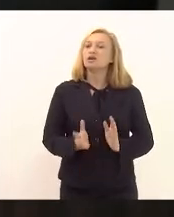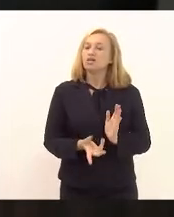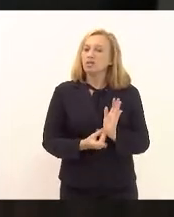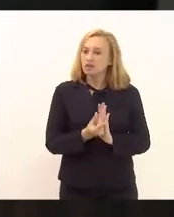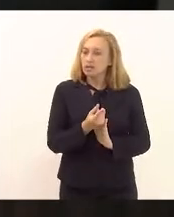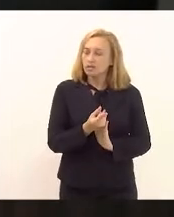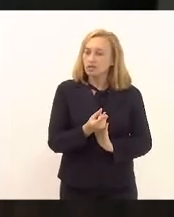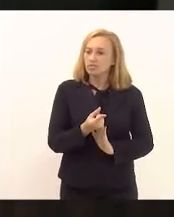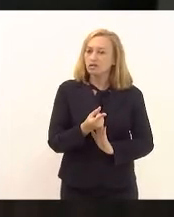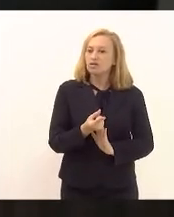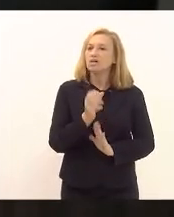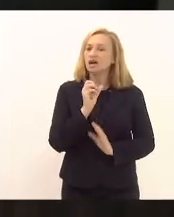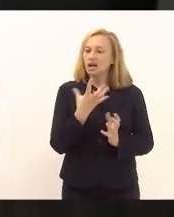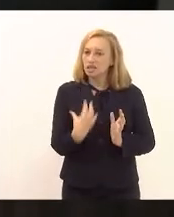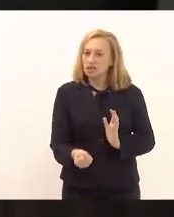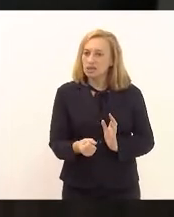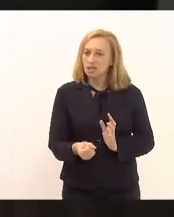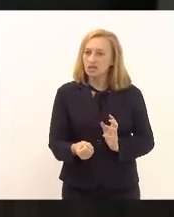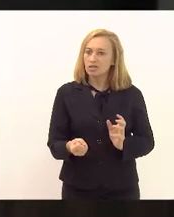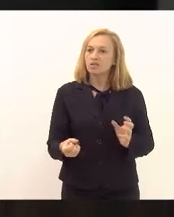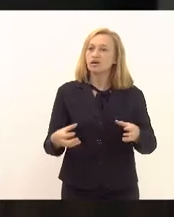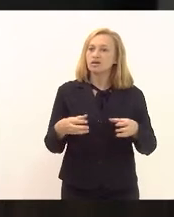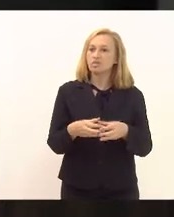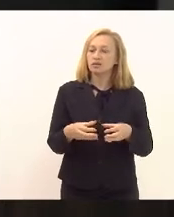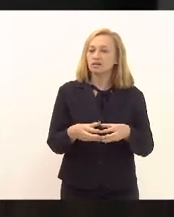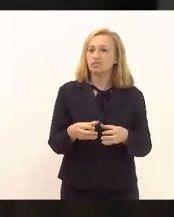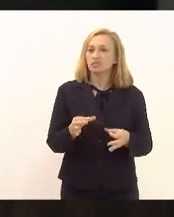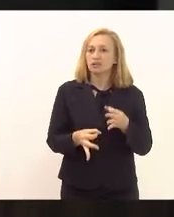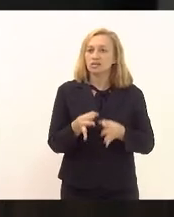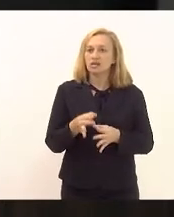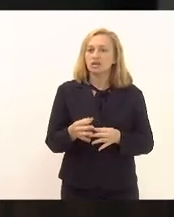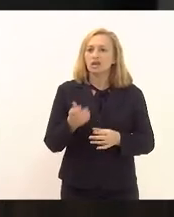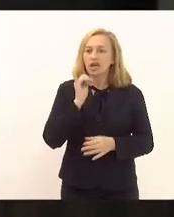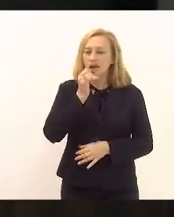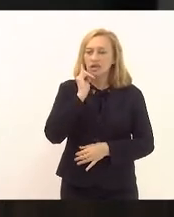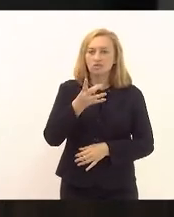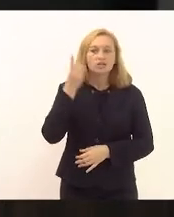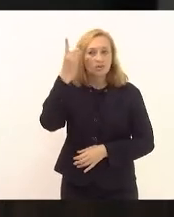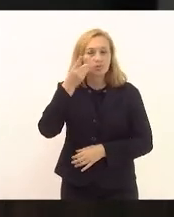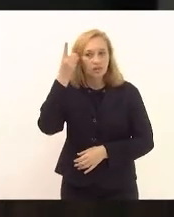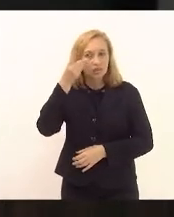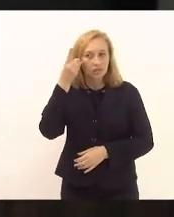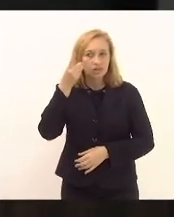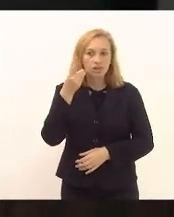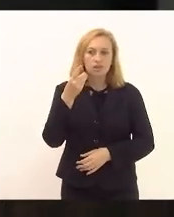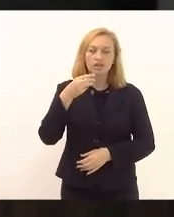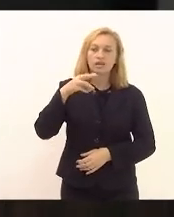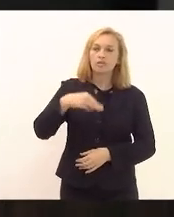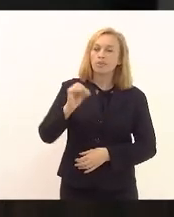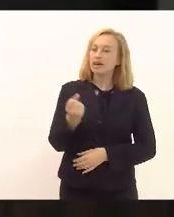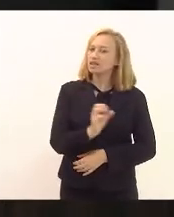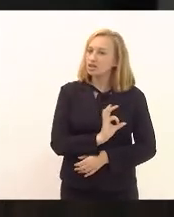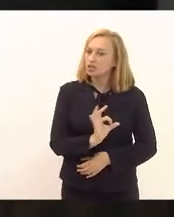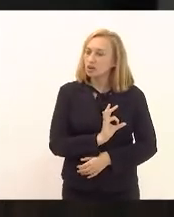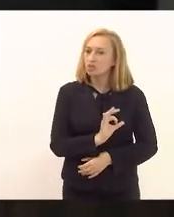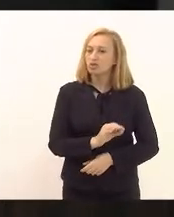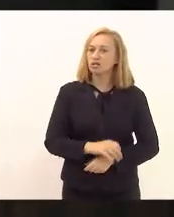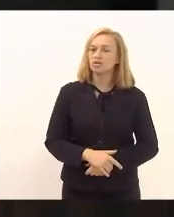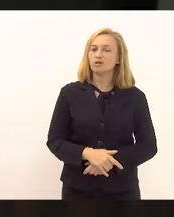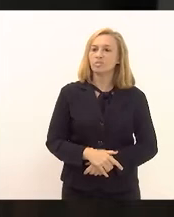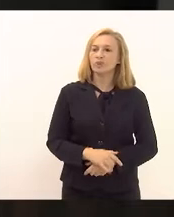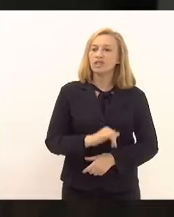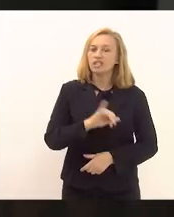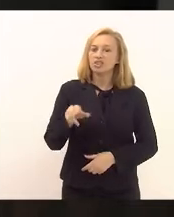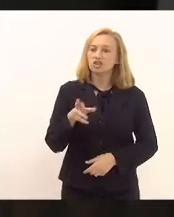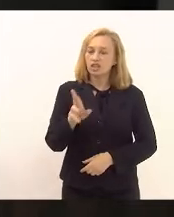Orçamento, favorável com as emendas da Comissão de Constituição e Justiça. Relatores, deputados, Márcio Pacheco, Marta Rocha,